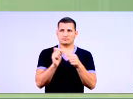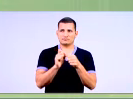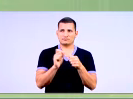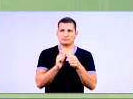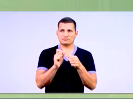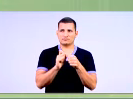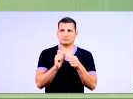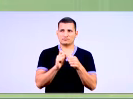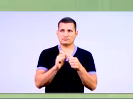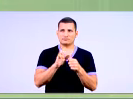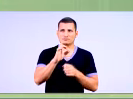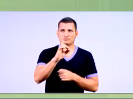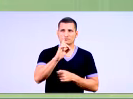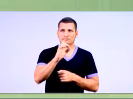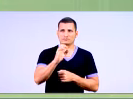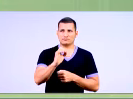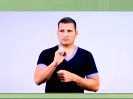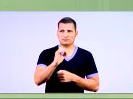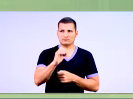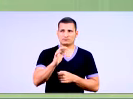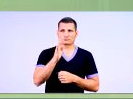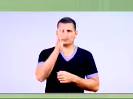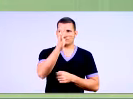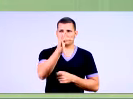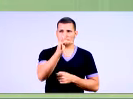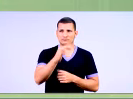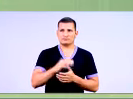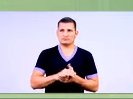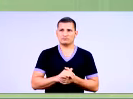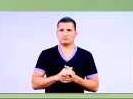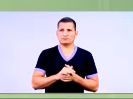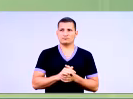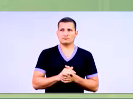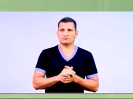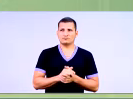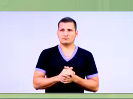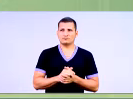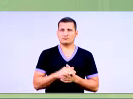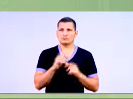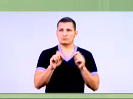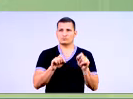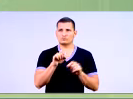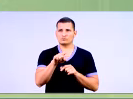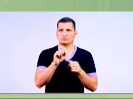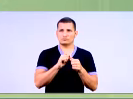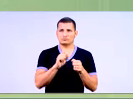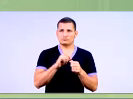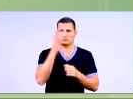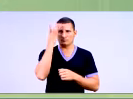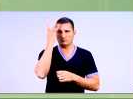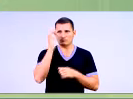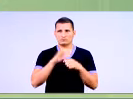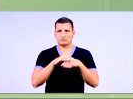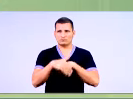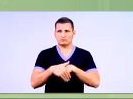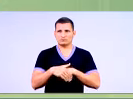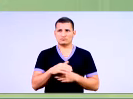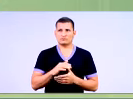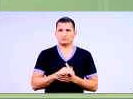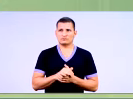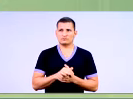aqui, do, no futuro por causa do will. O que você fará amanhã à noite? Olha a resposta